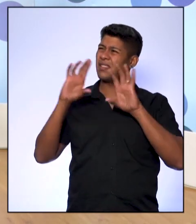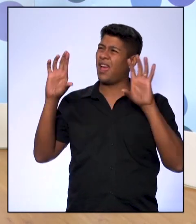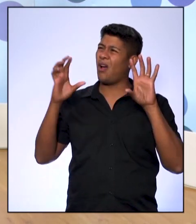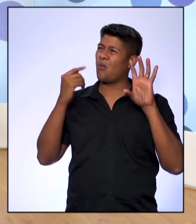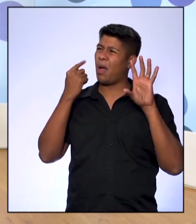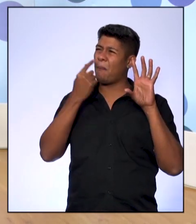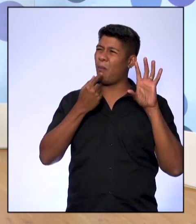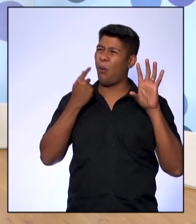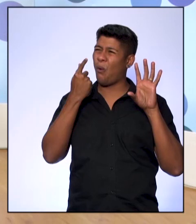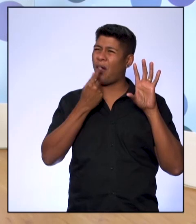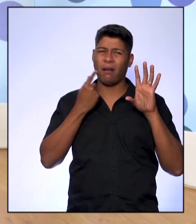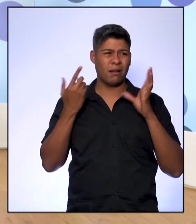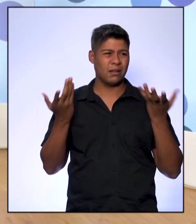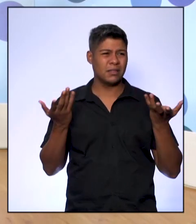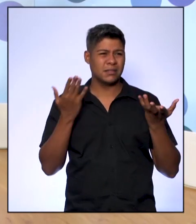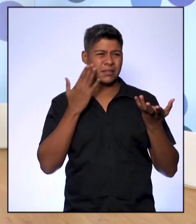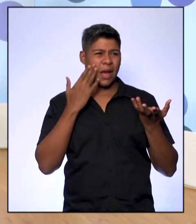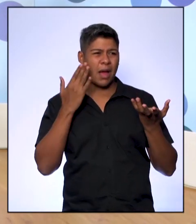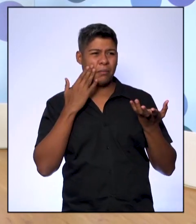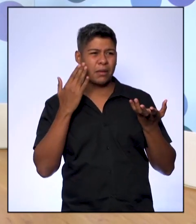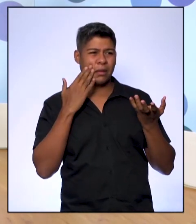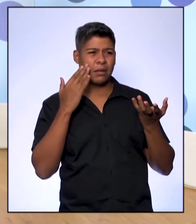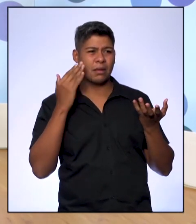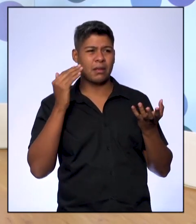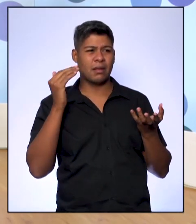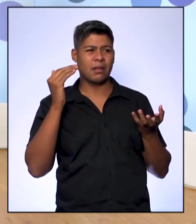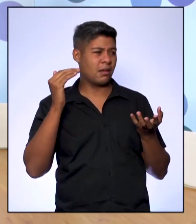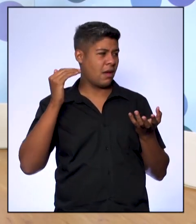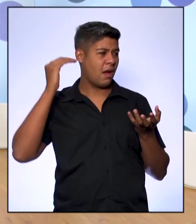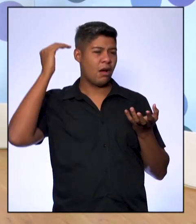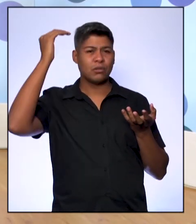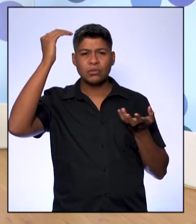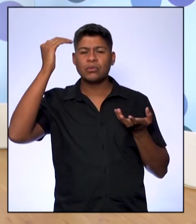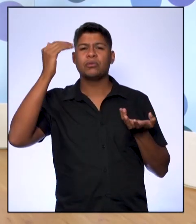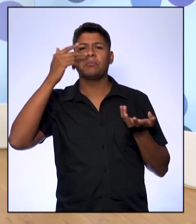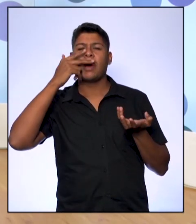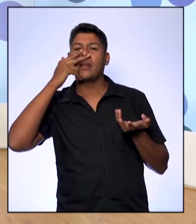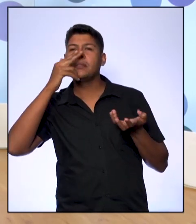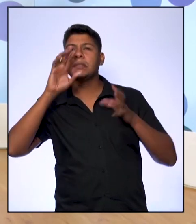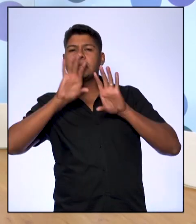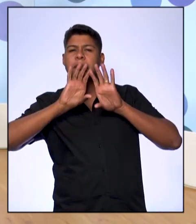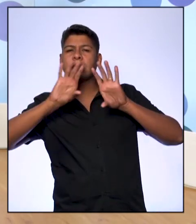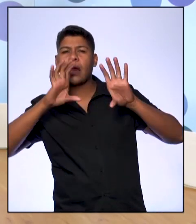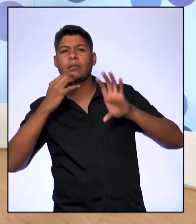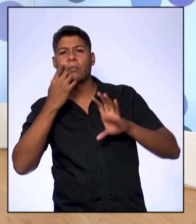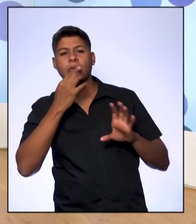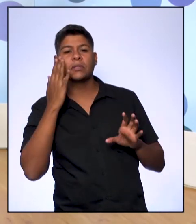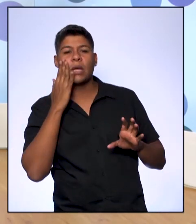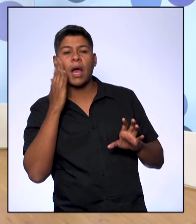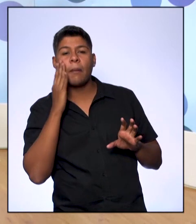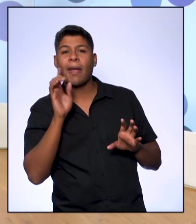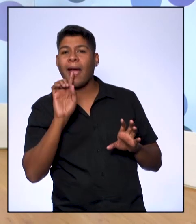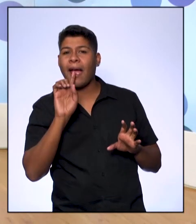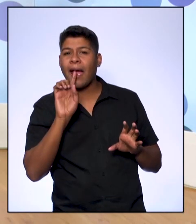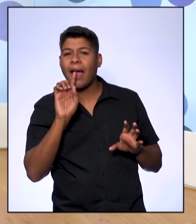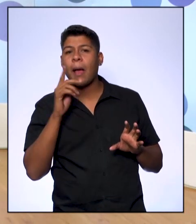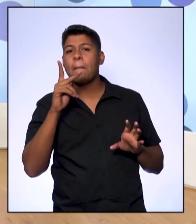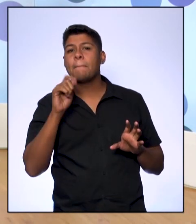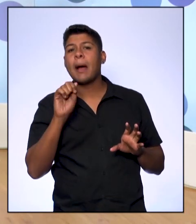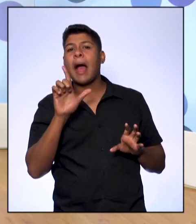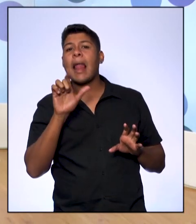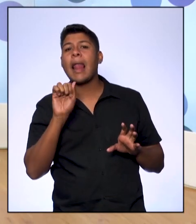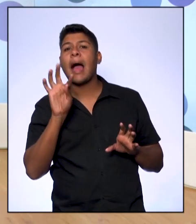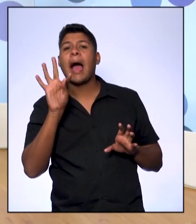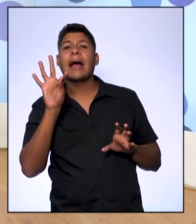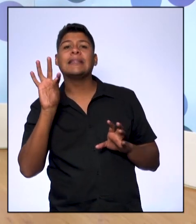boca mas por estar no alto eu associei céu da boca claro que a gente sabe que o nome do céu da boca é para lá